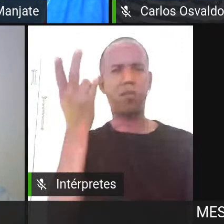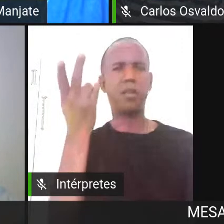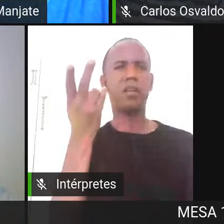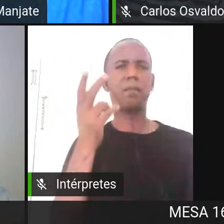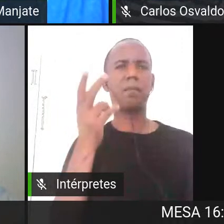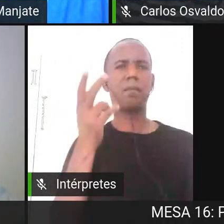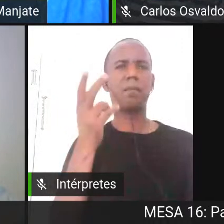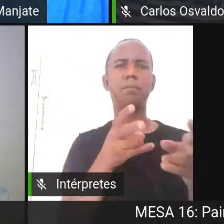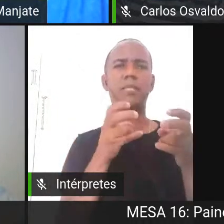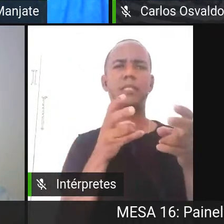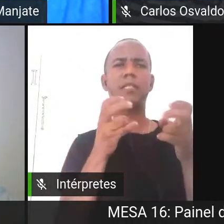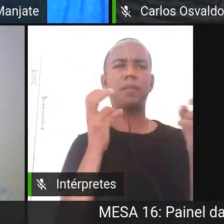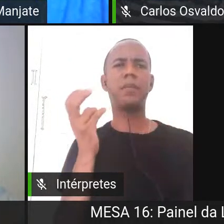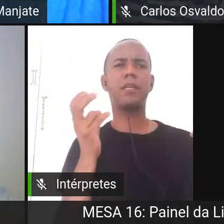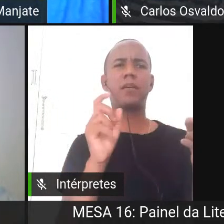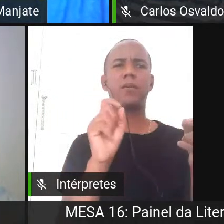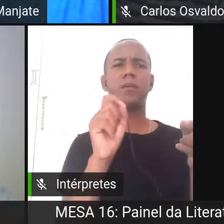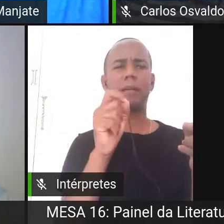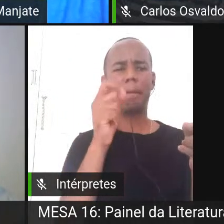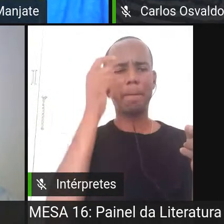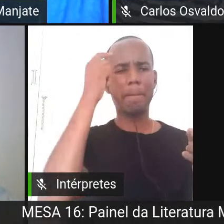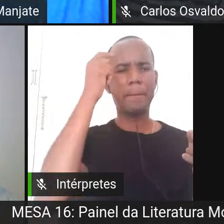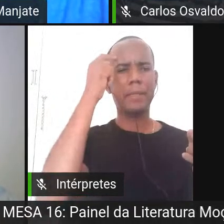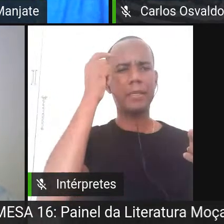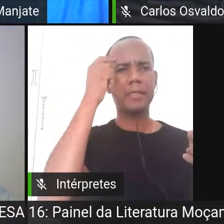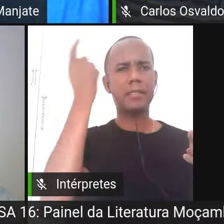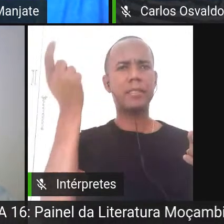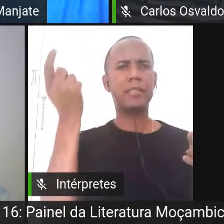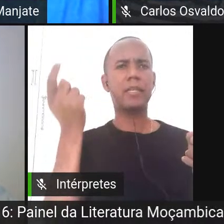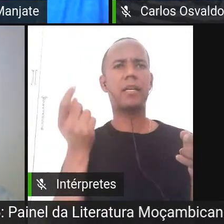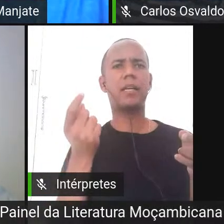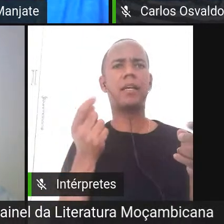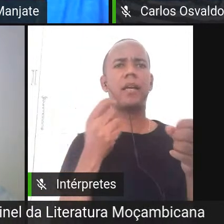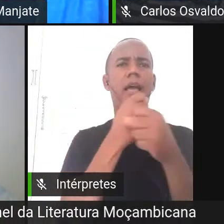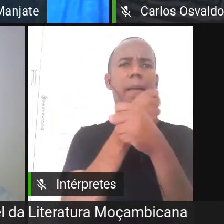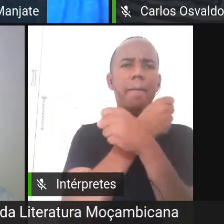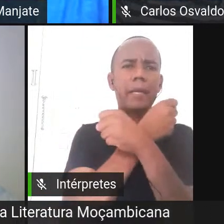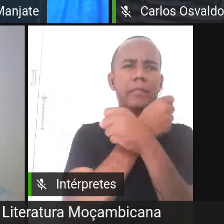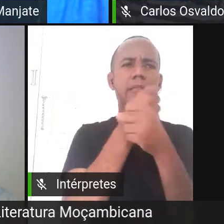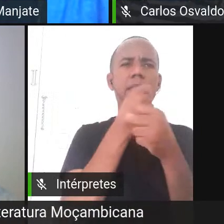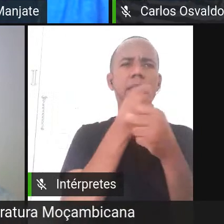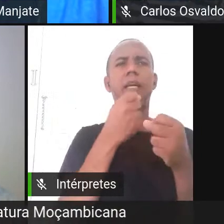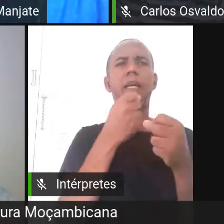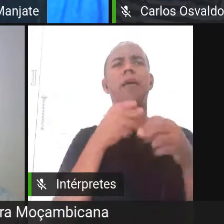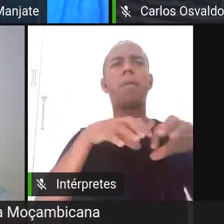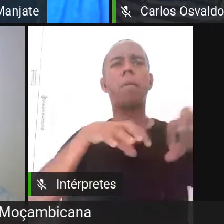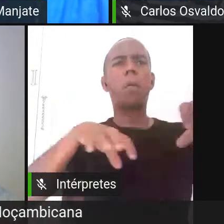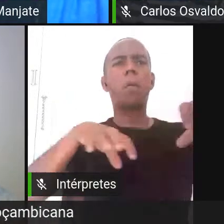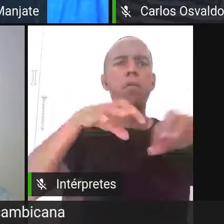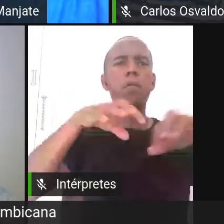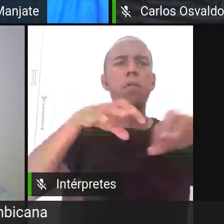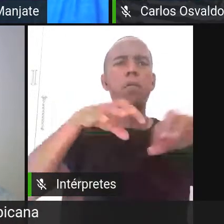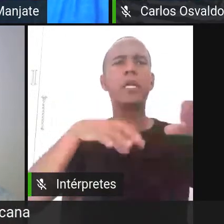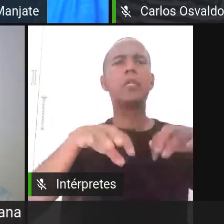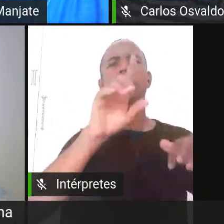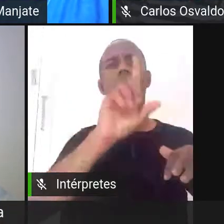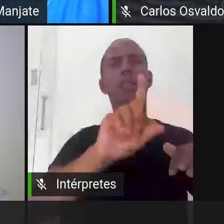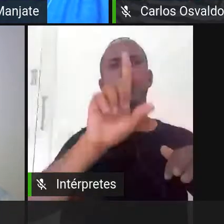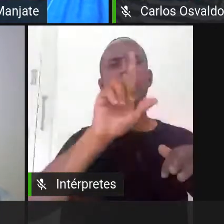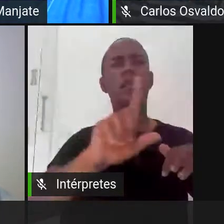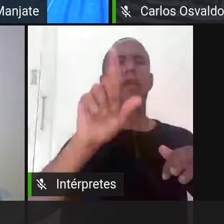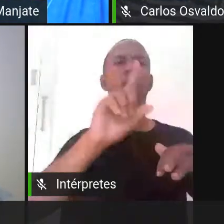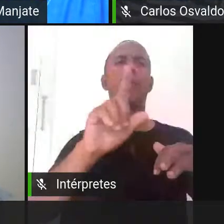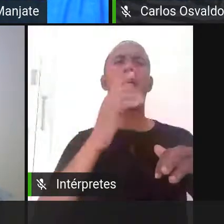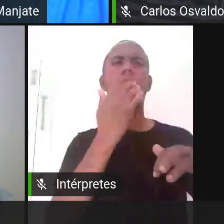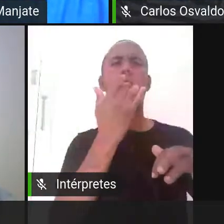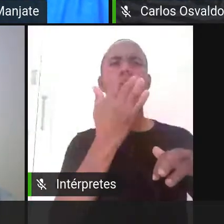propensão para abraçar os grandes movimentos literários a nível mundial. Quer dizer, não ficam muito presos às questões de localismos,